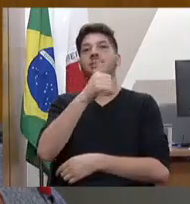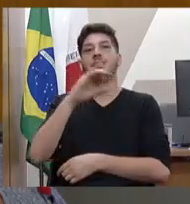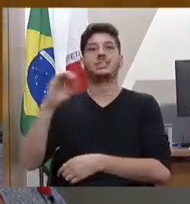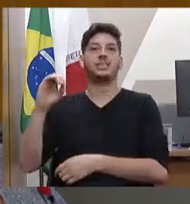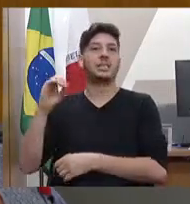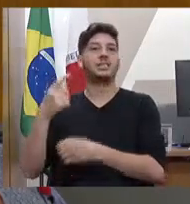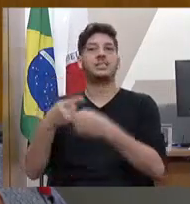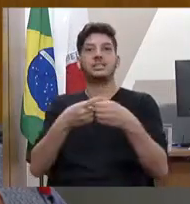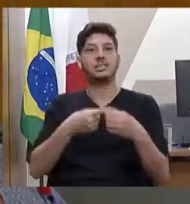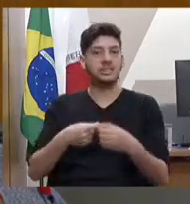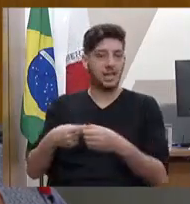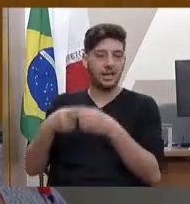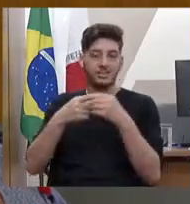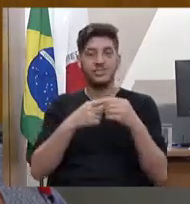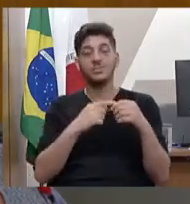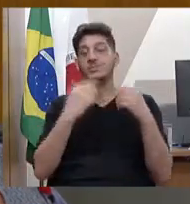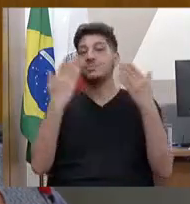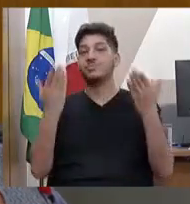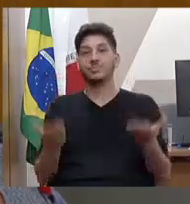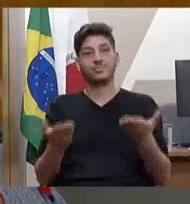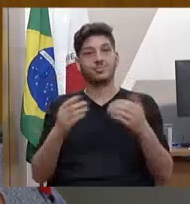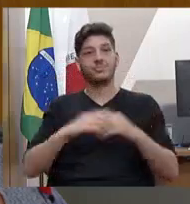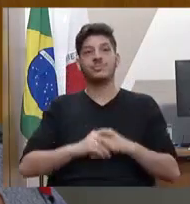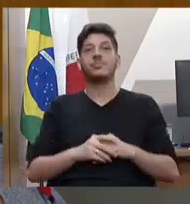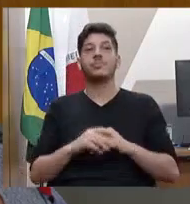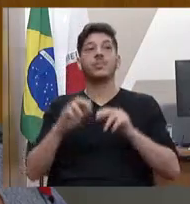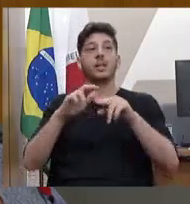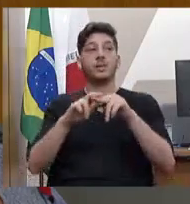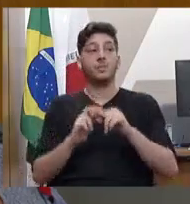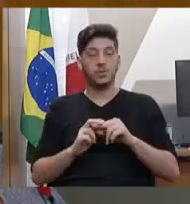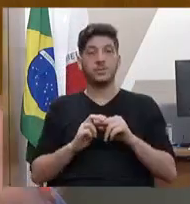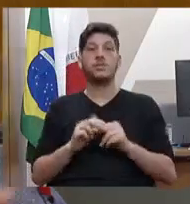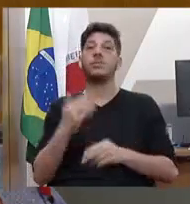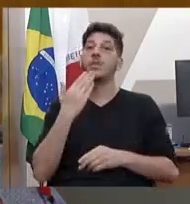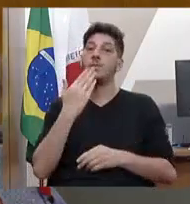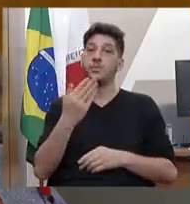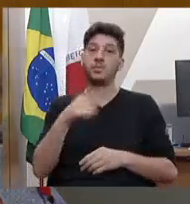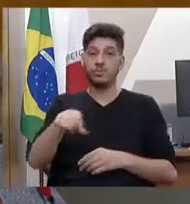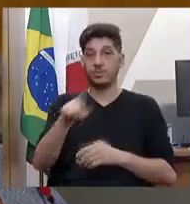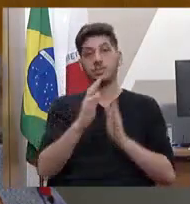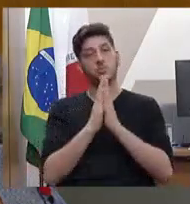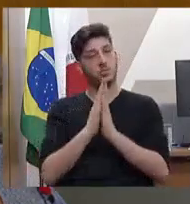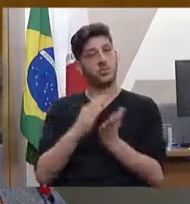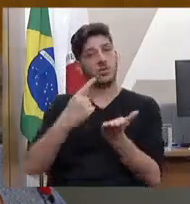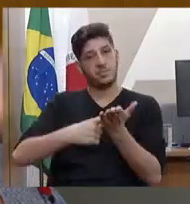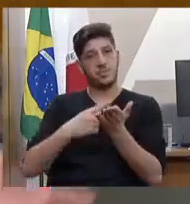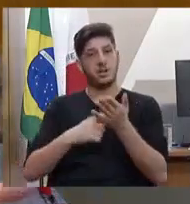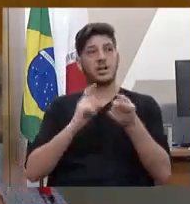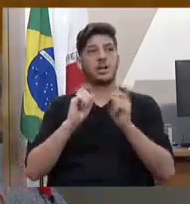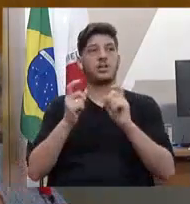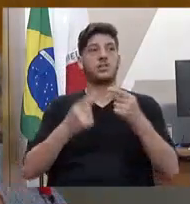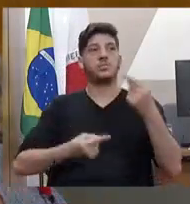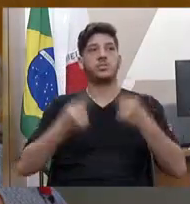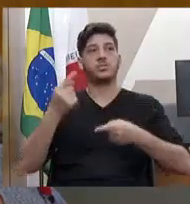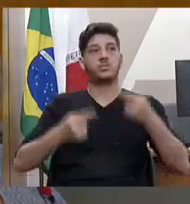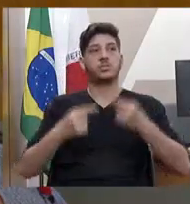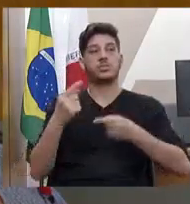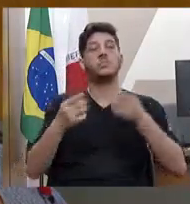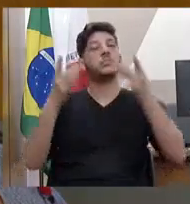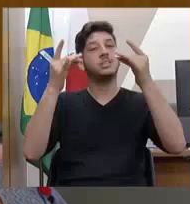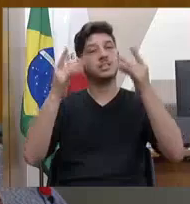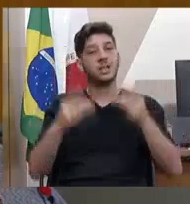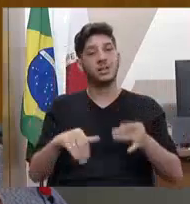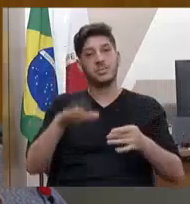então assim é por isso que eu sugiro marcar uma reunião para a gente discutir isso com mais profundidade